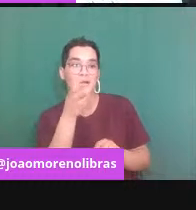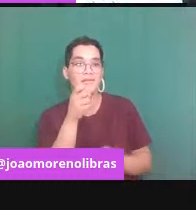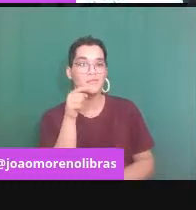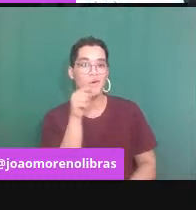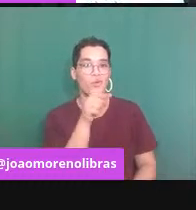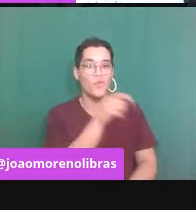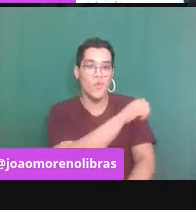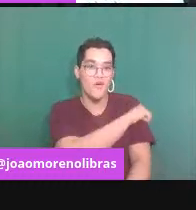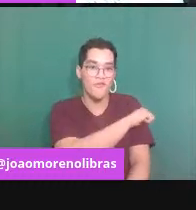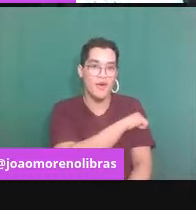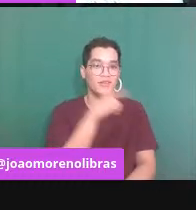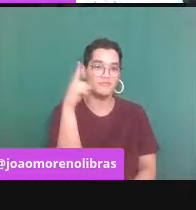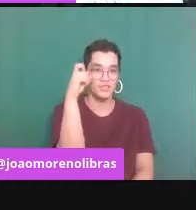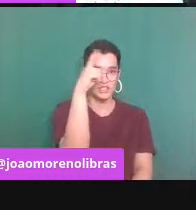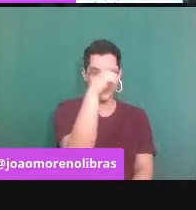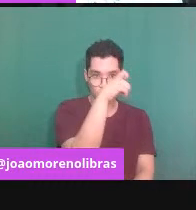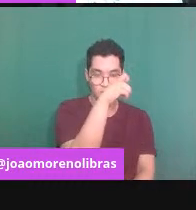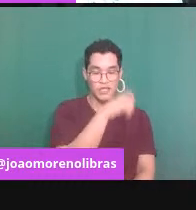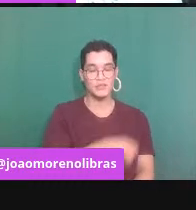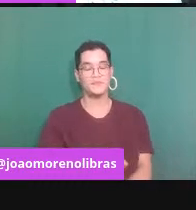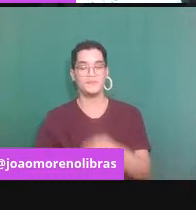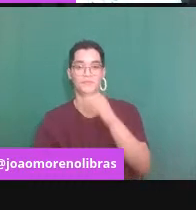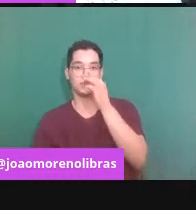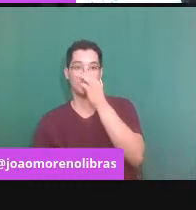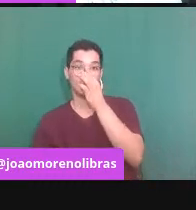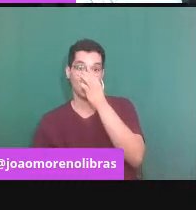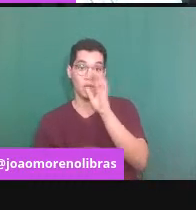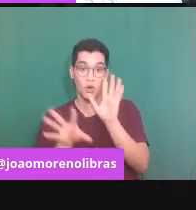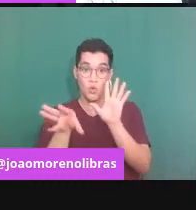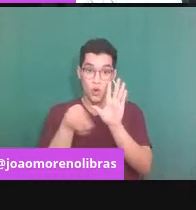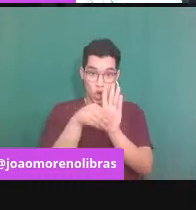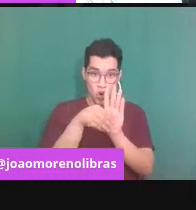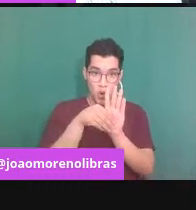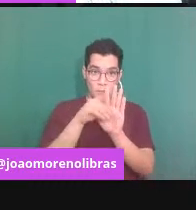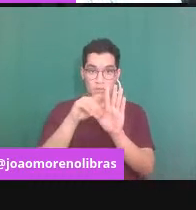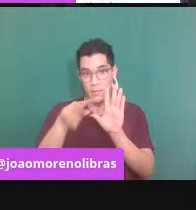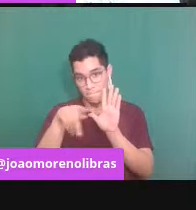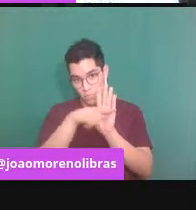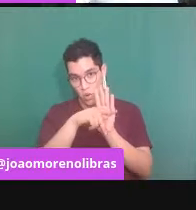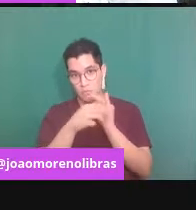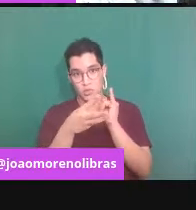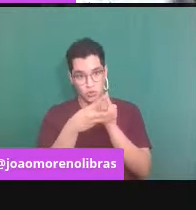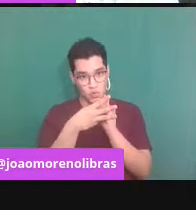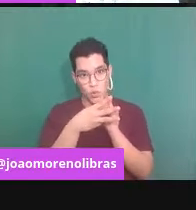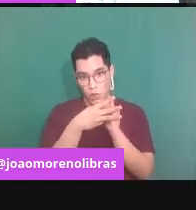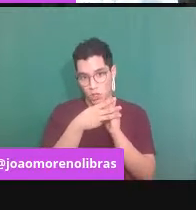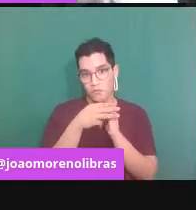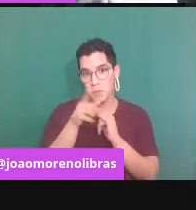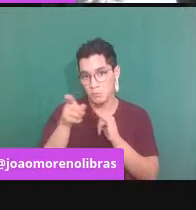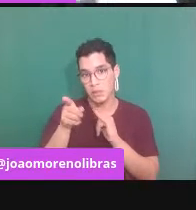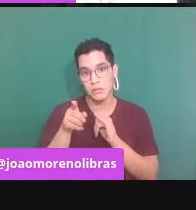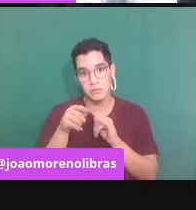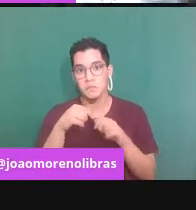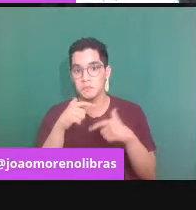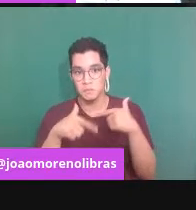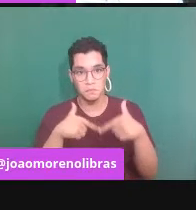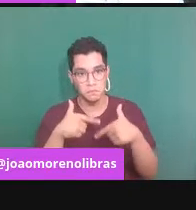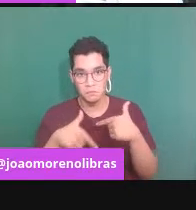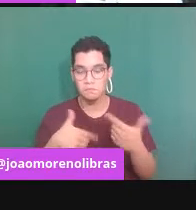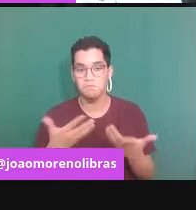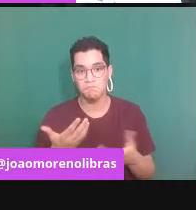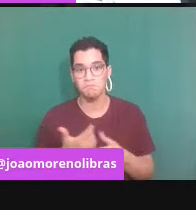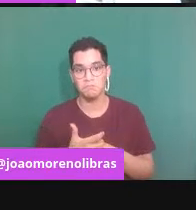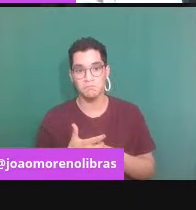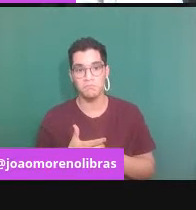lá retirado do instituto dela, ela chegou no fim, a título de exemplificação,